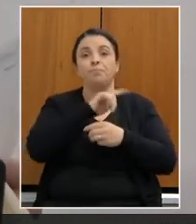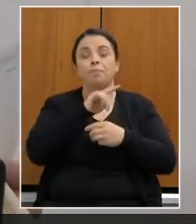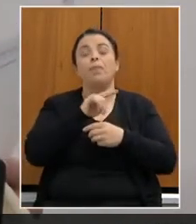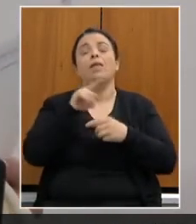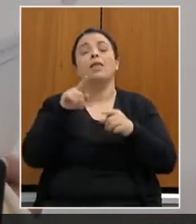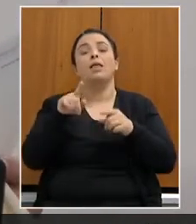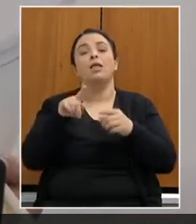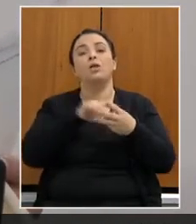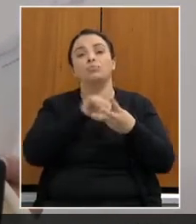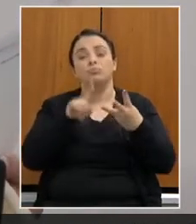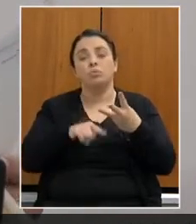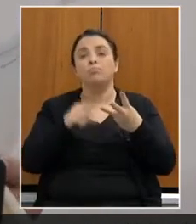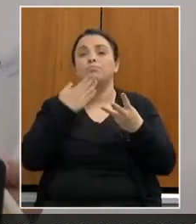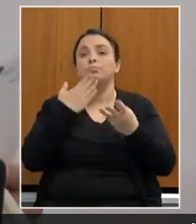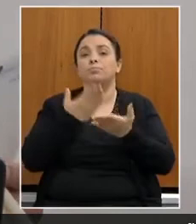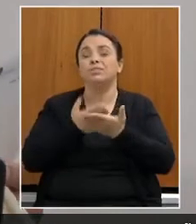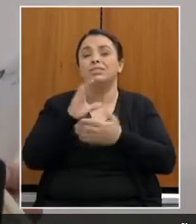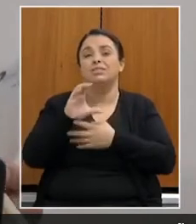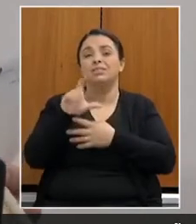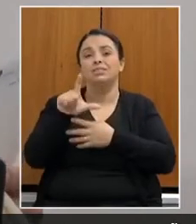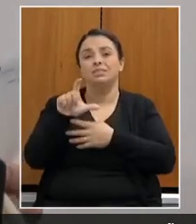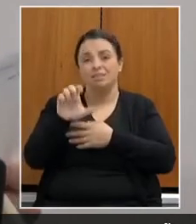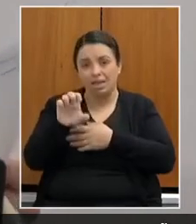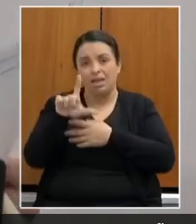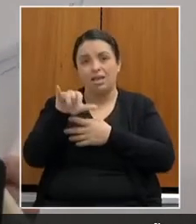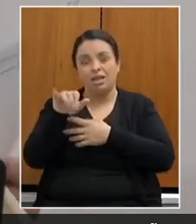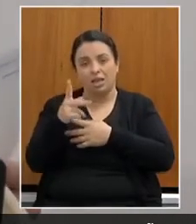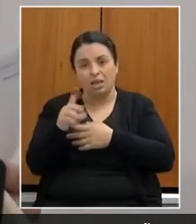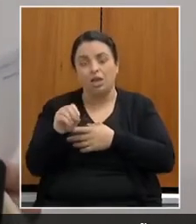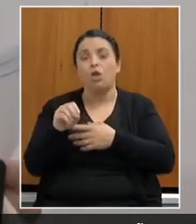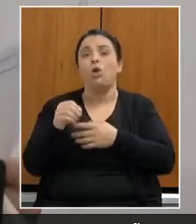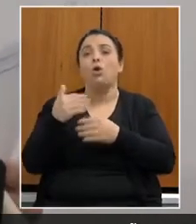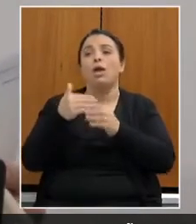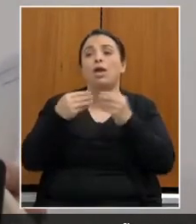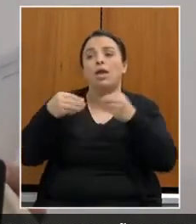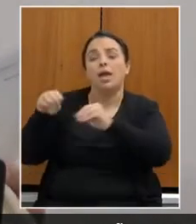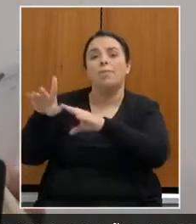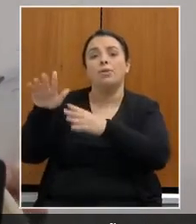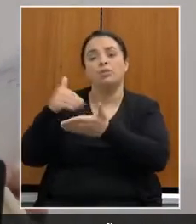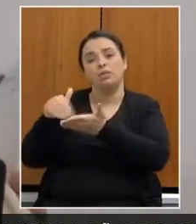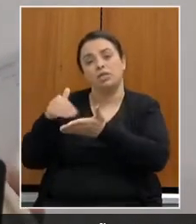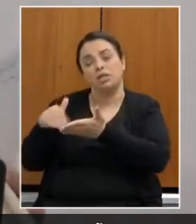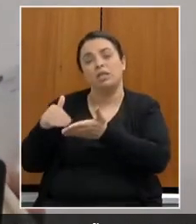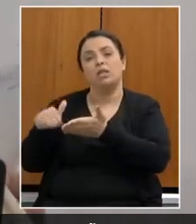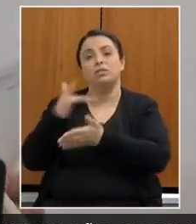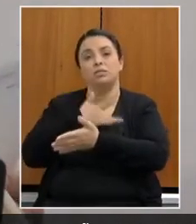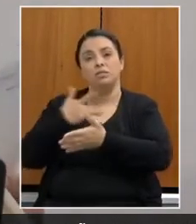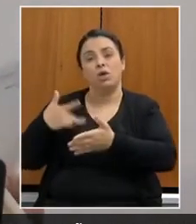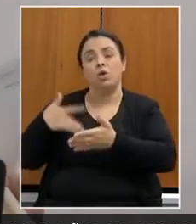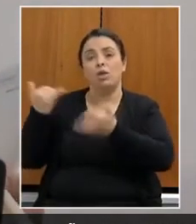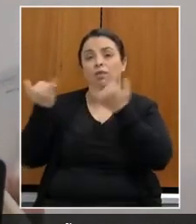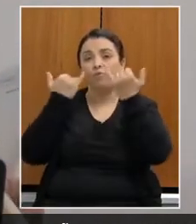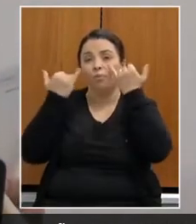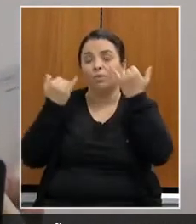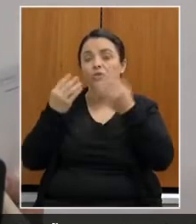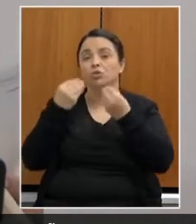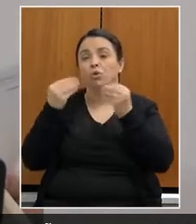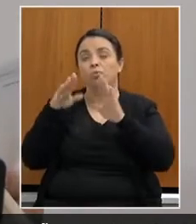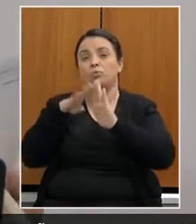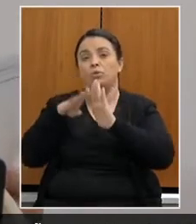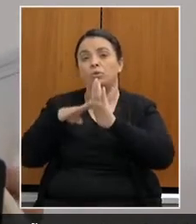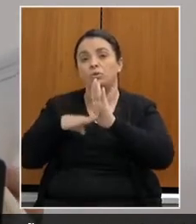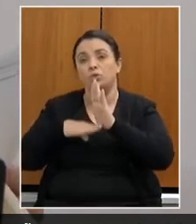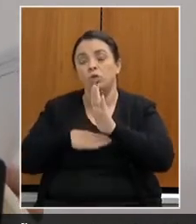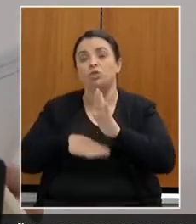o céu solicitando que seja encaminhado ao secretário de estado de saúde pedido de informações sobre o cronograma de instalação de